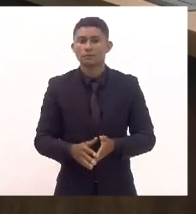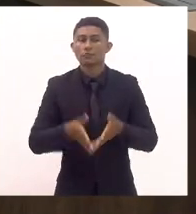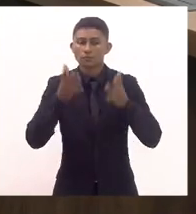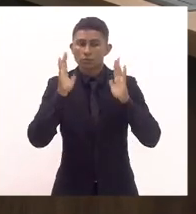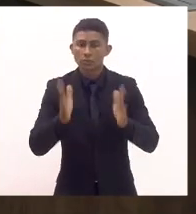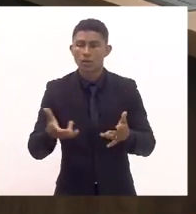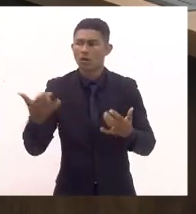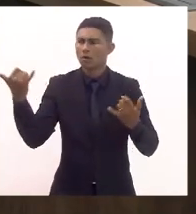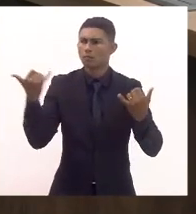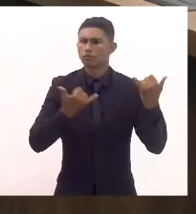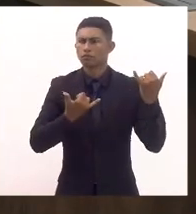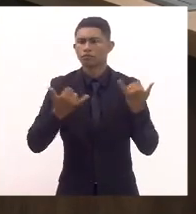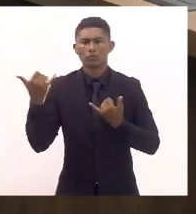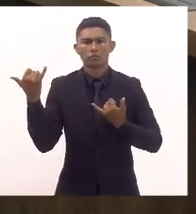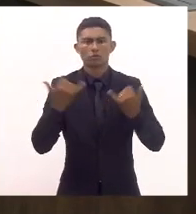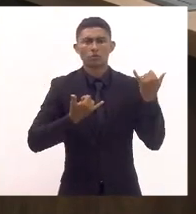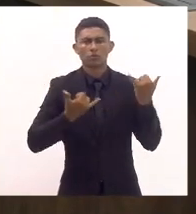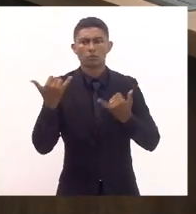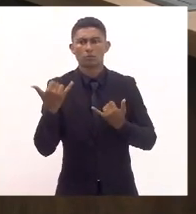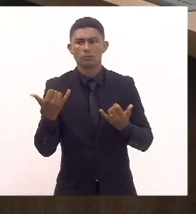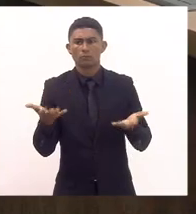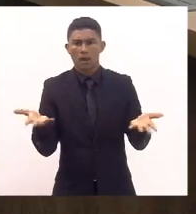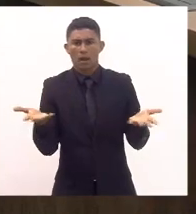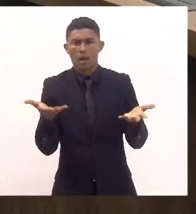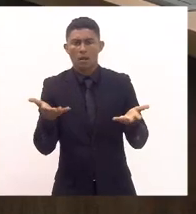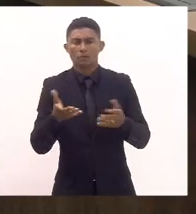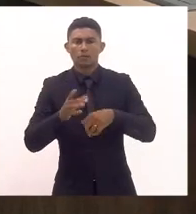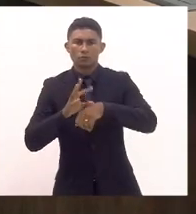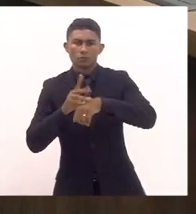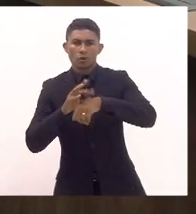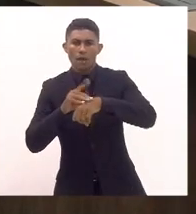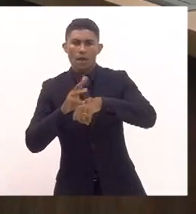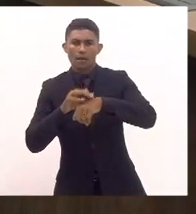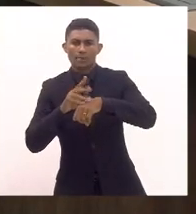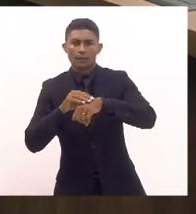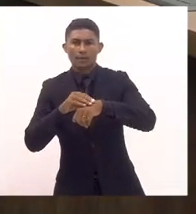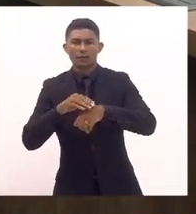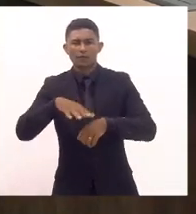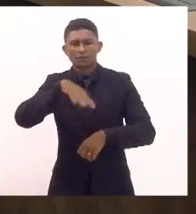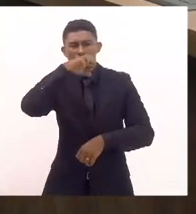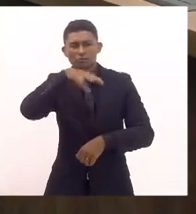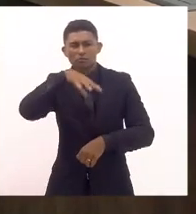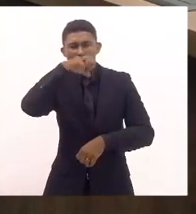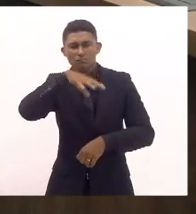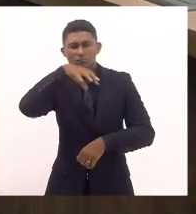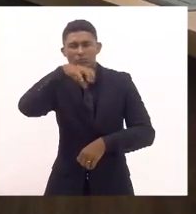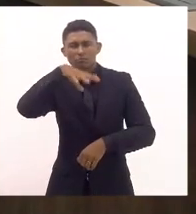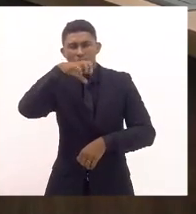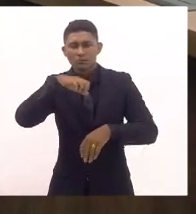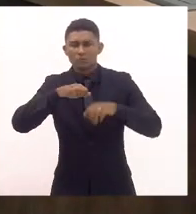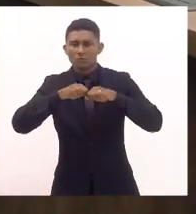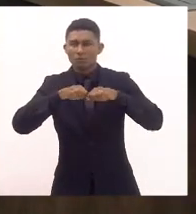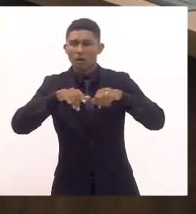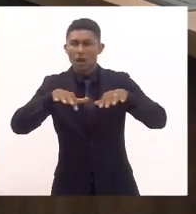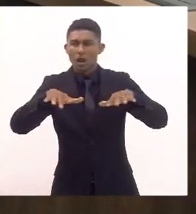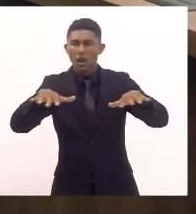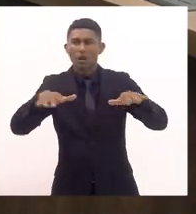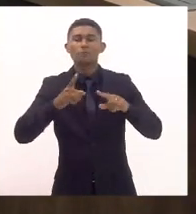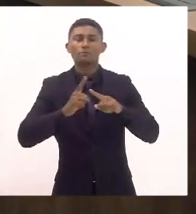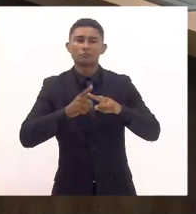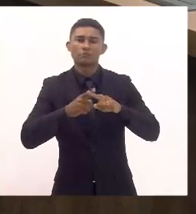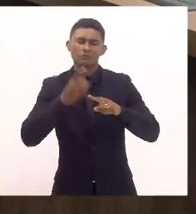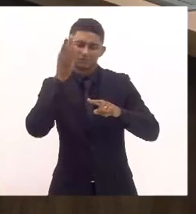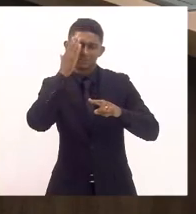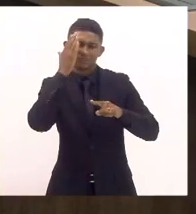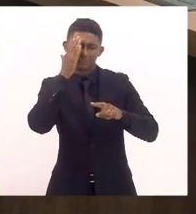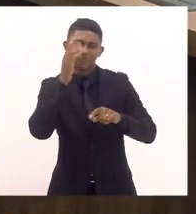nós nesse momento em que aumentam as doenças respiratórias por conta né da próprio da própria Estação né